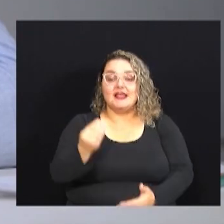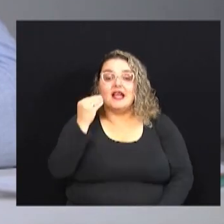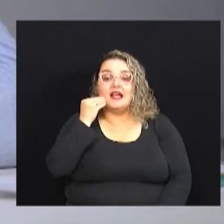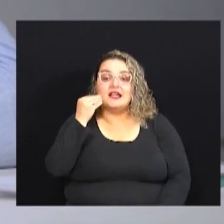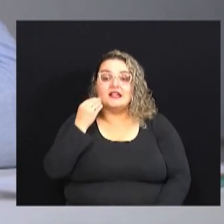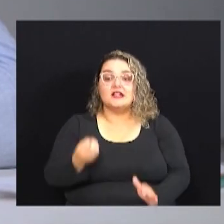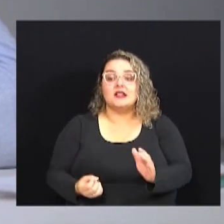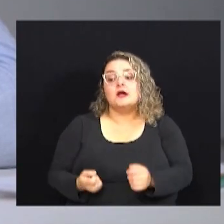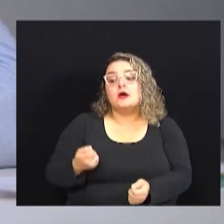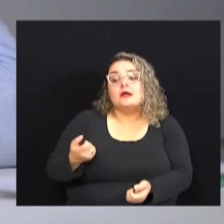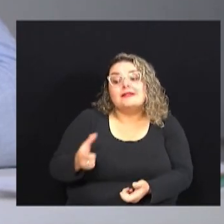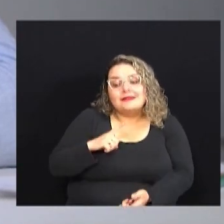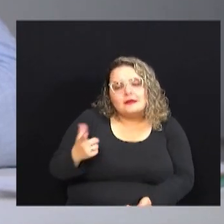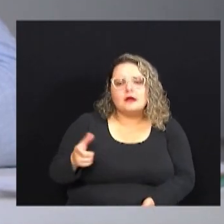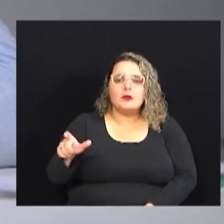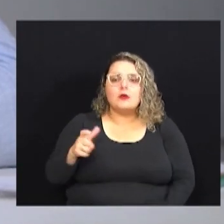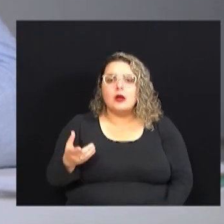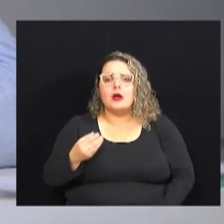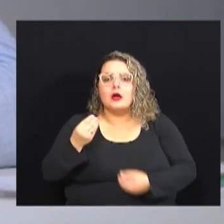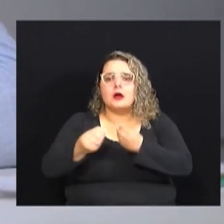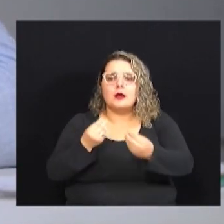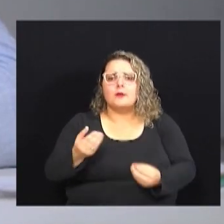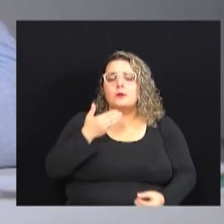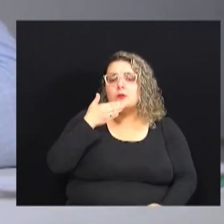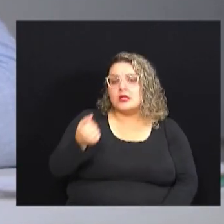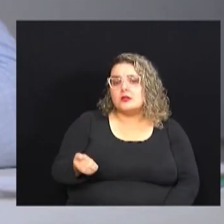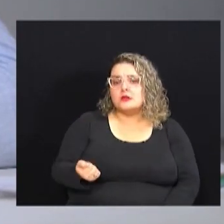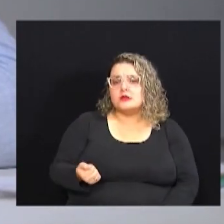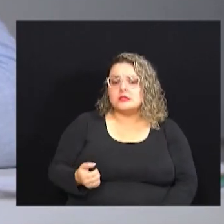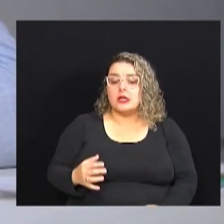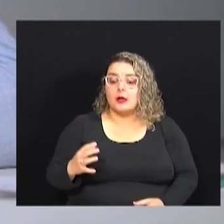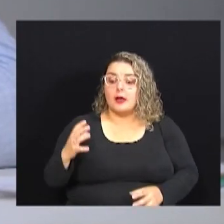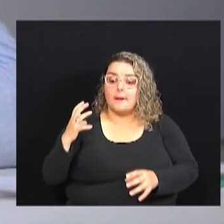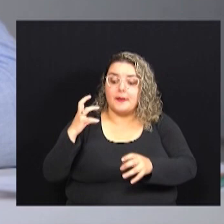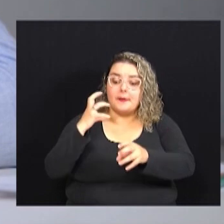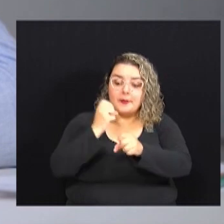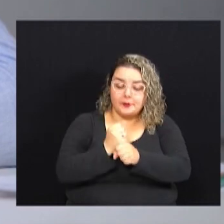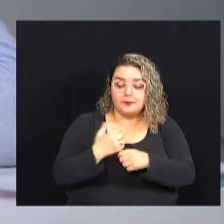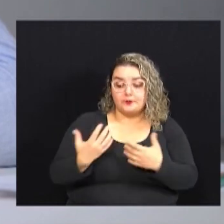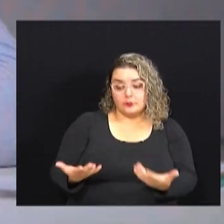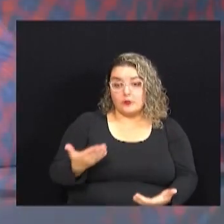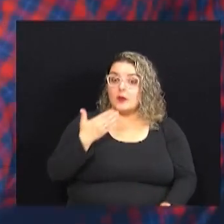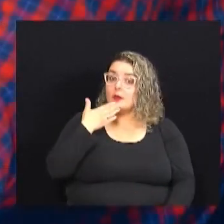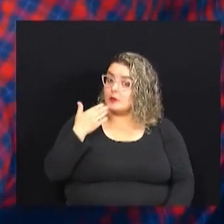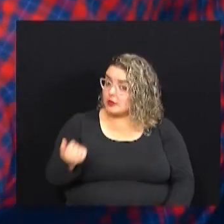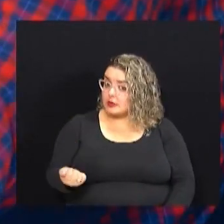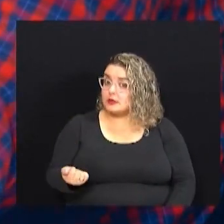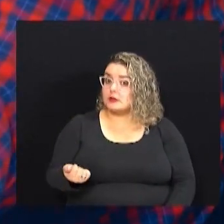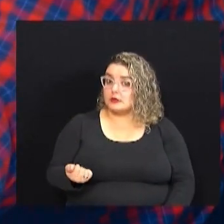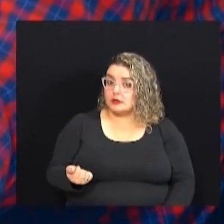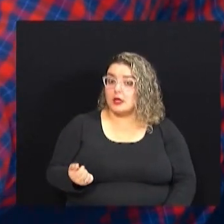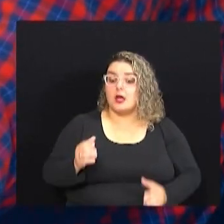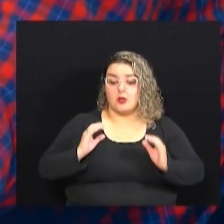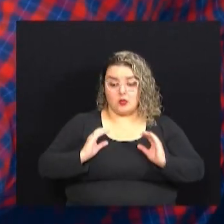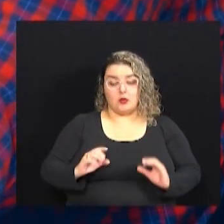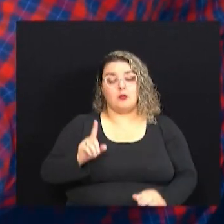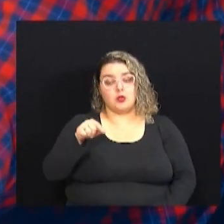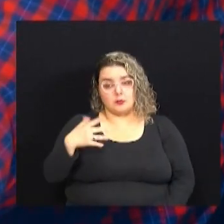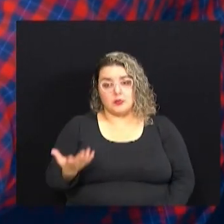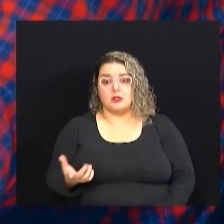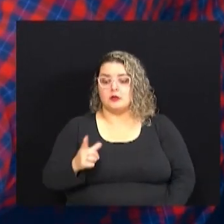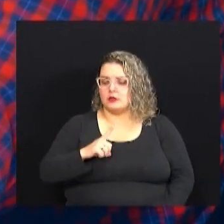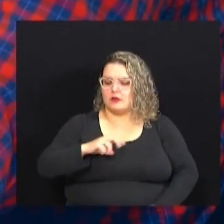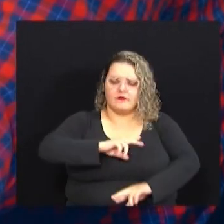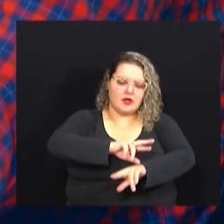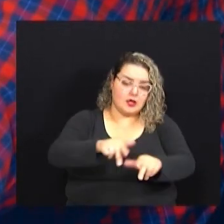tentar adquirir um cartão. Como é que a gente faz para melhorar aí essa pontuação? Olha, para melhorar, você tem que é uma questão de comportamento, né?